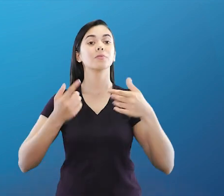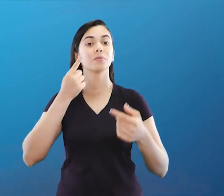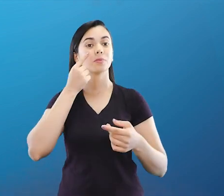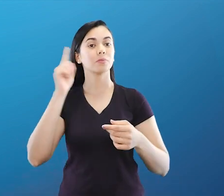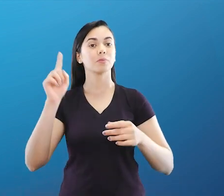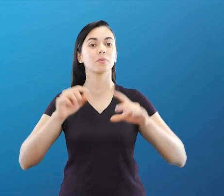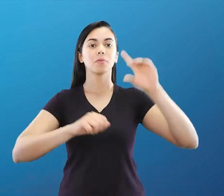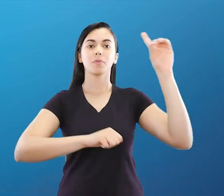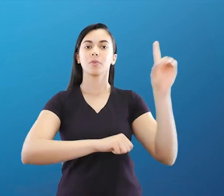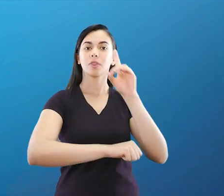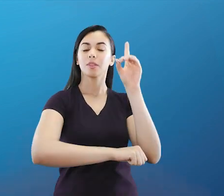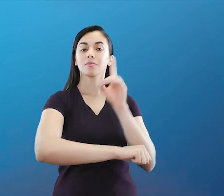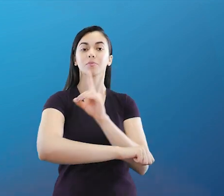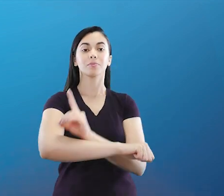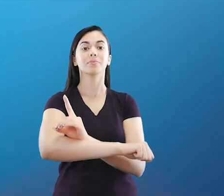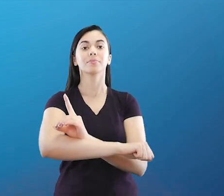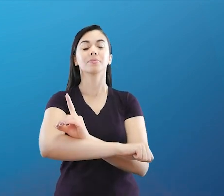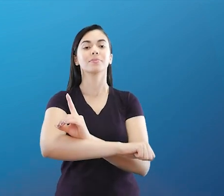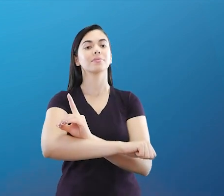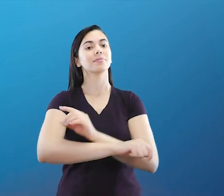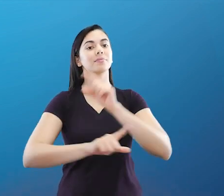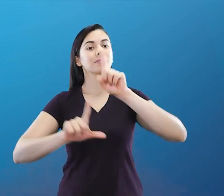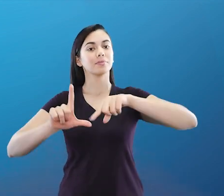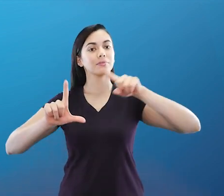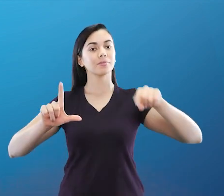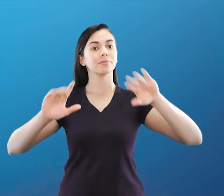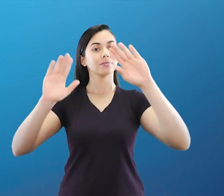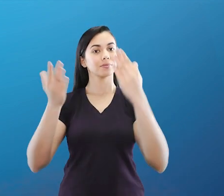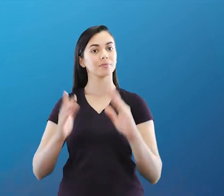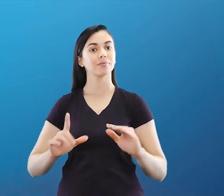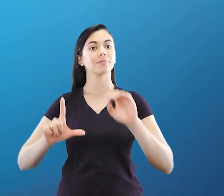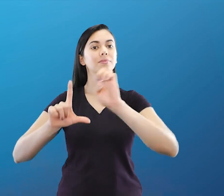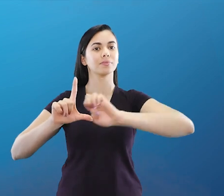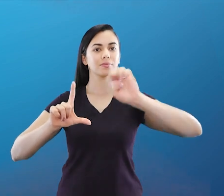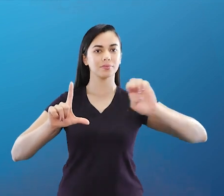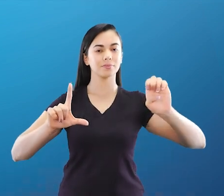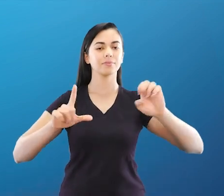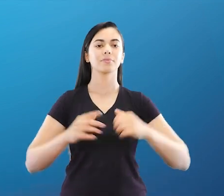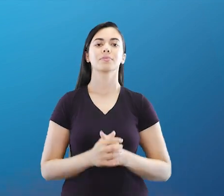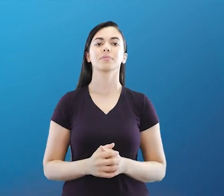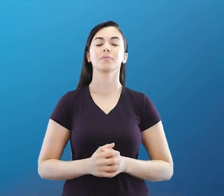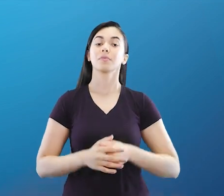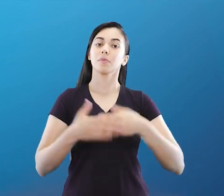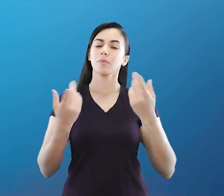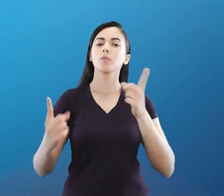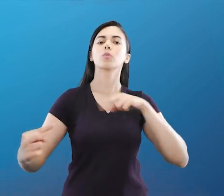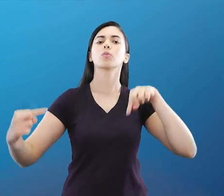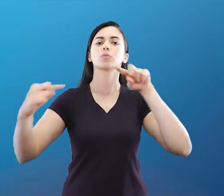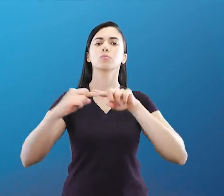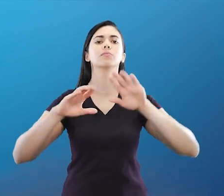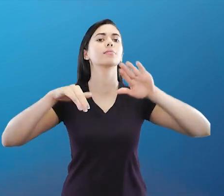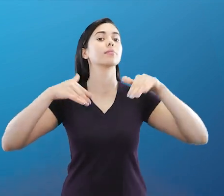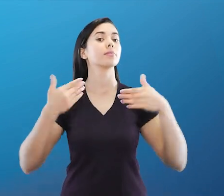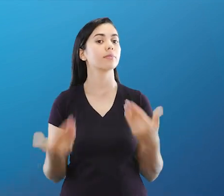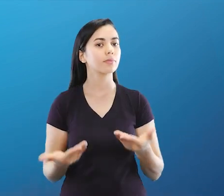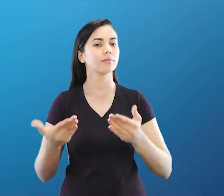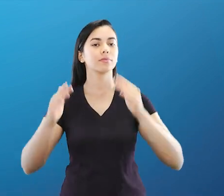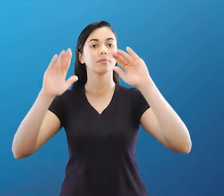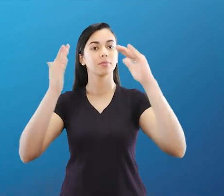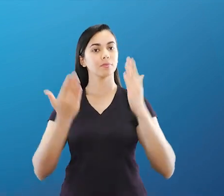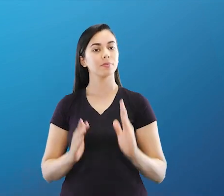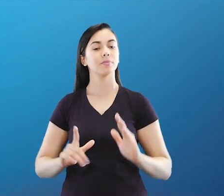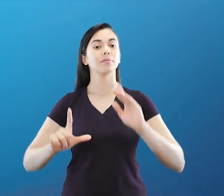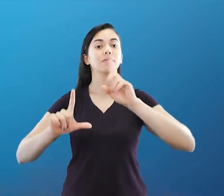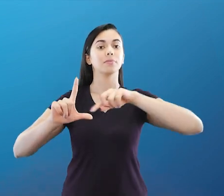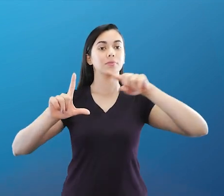esse, DENG, Análise de Dados Estatísticos. Olha só, turma, o objetivo da nossa aula é